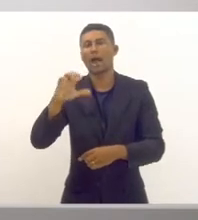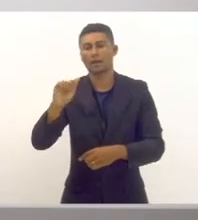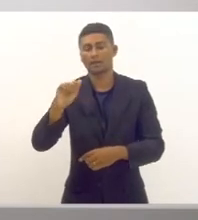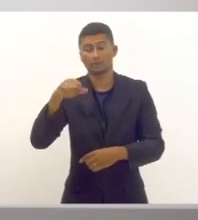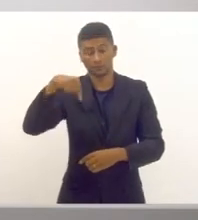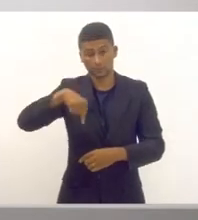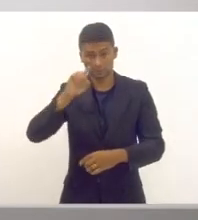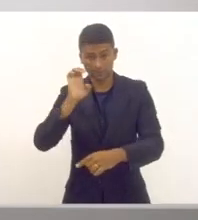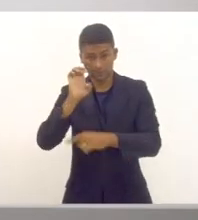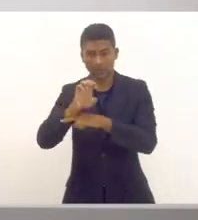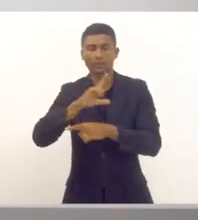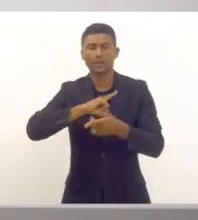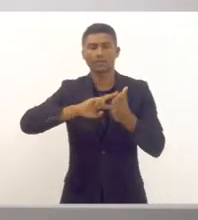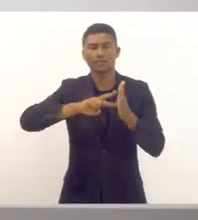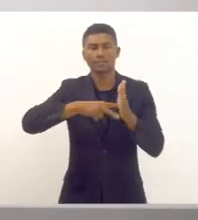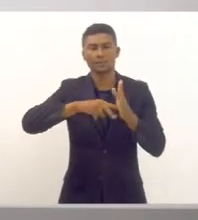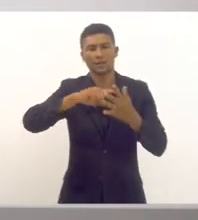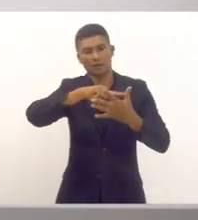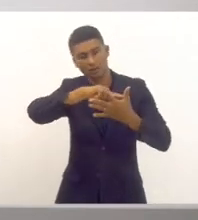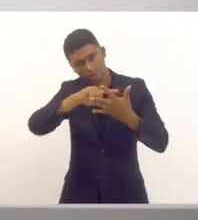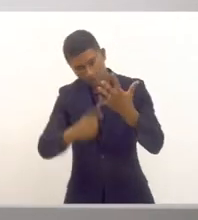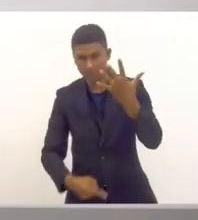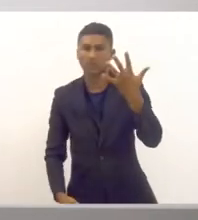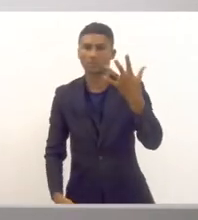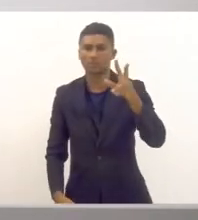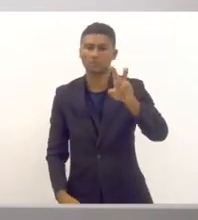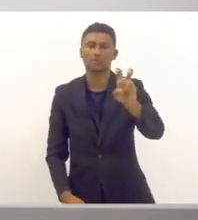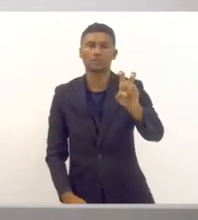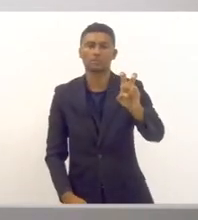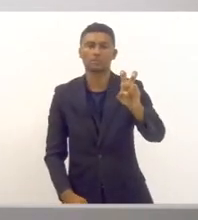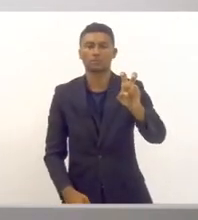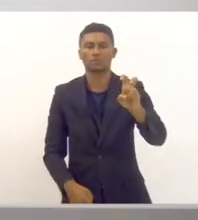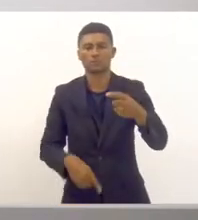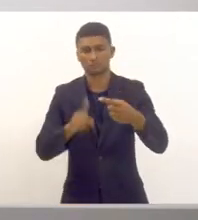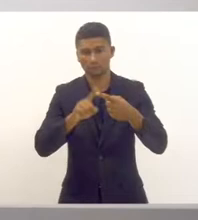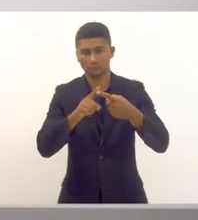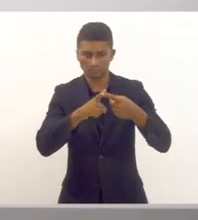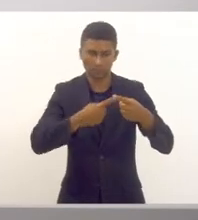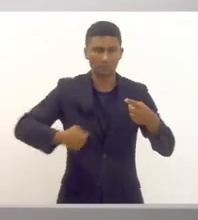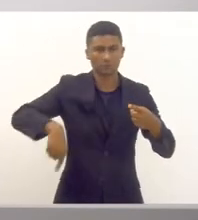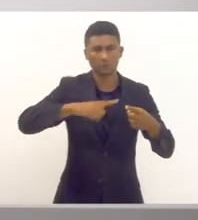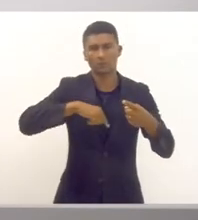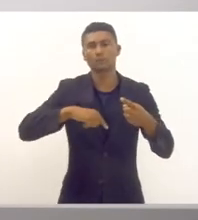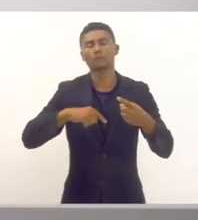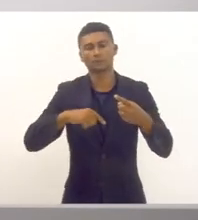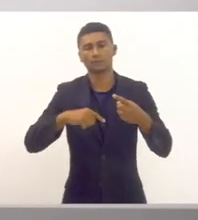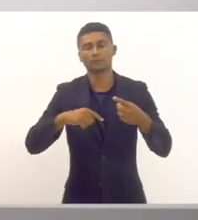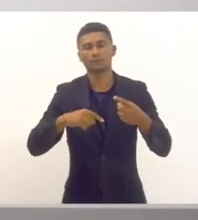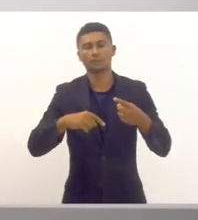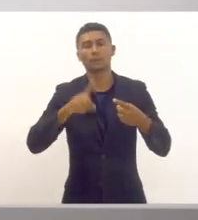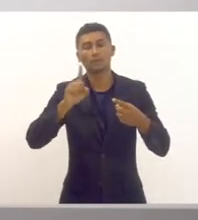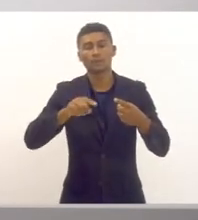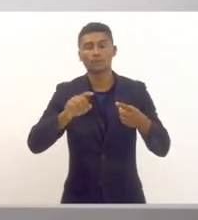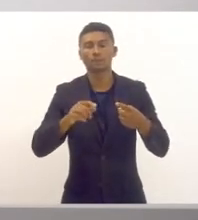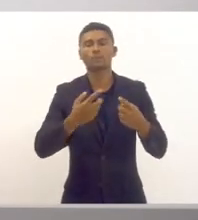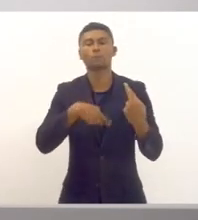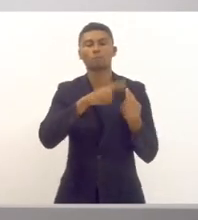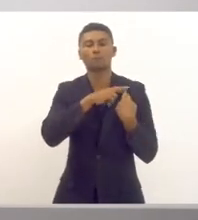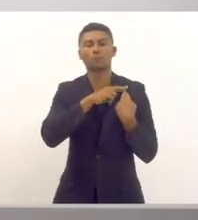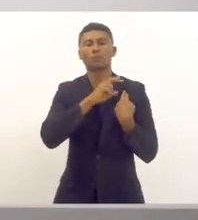5 sindicatos. Sindicato Sindicarga, que nós representamos, é responsável por 31